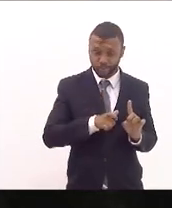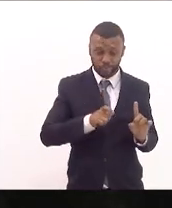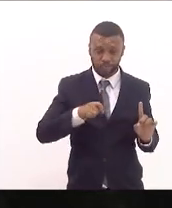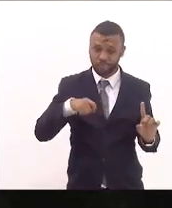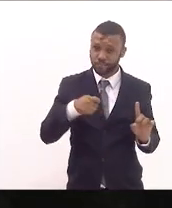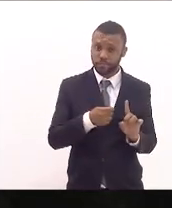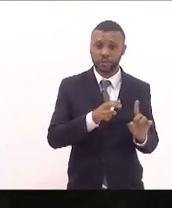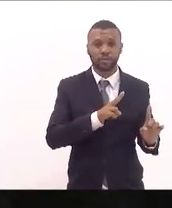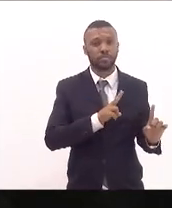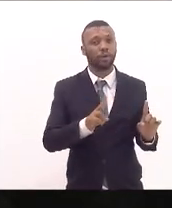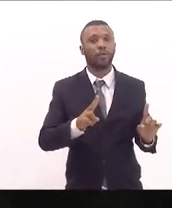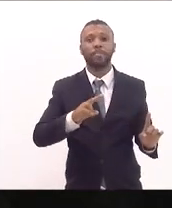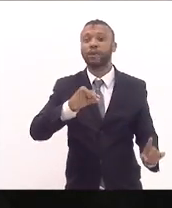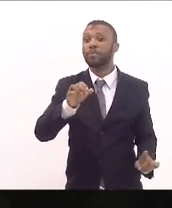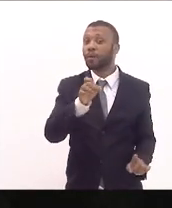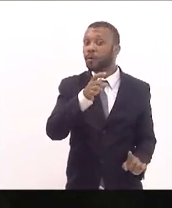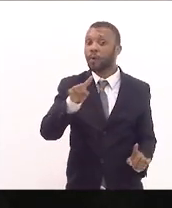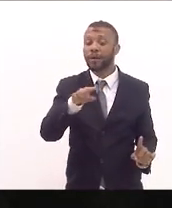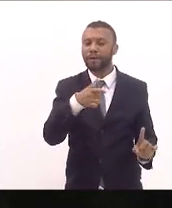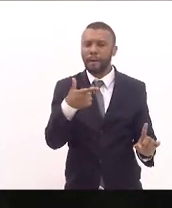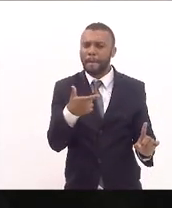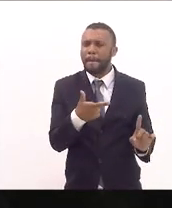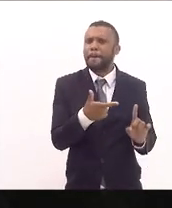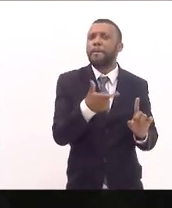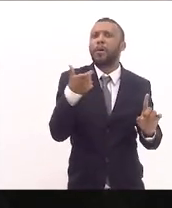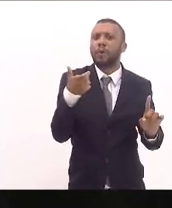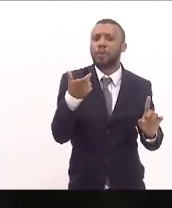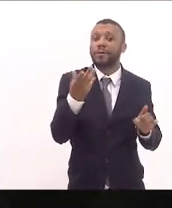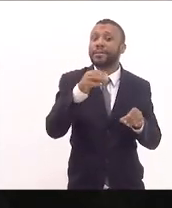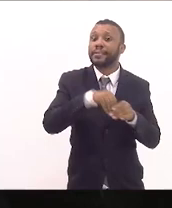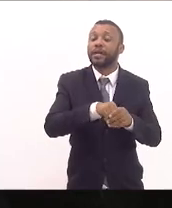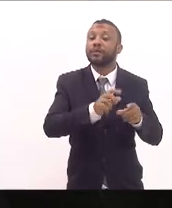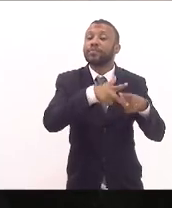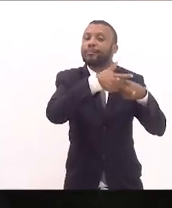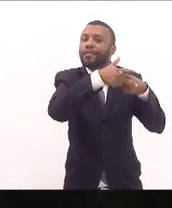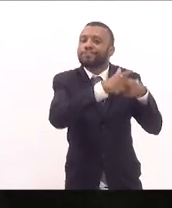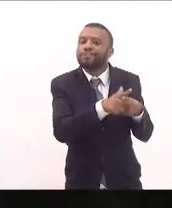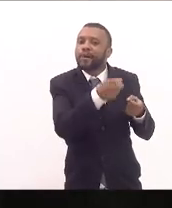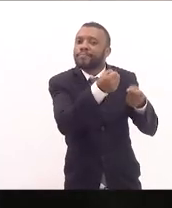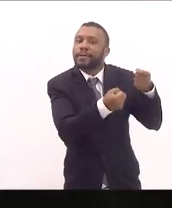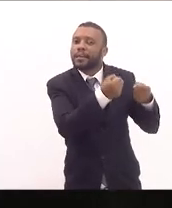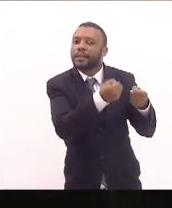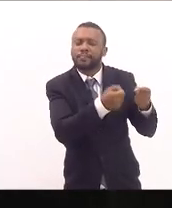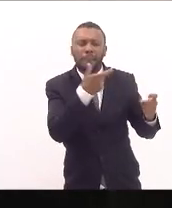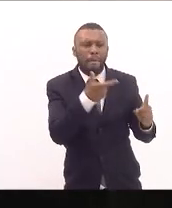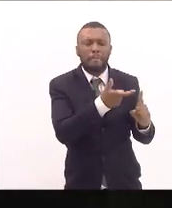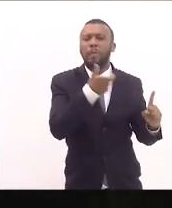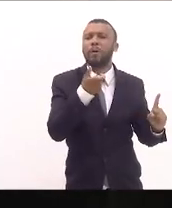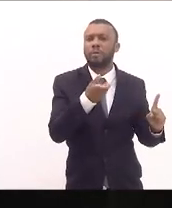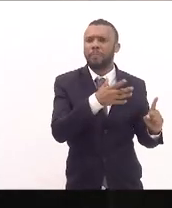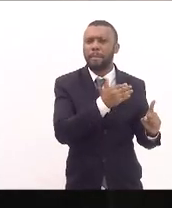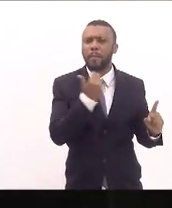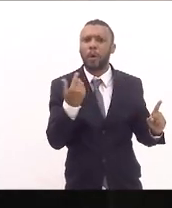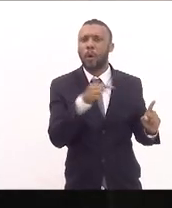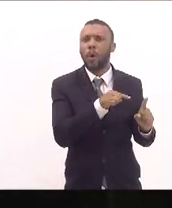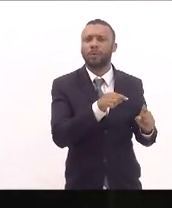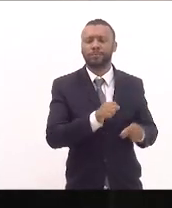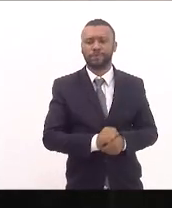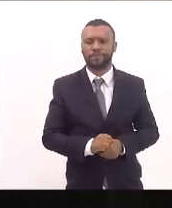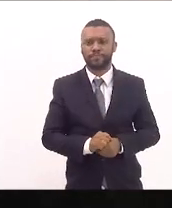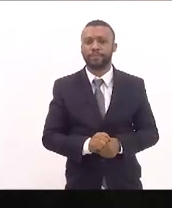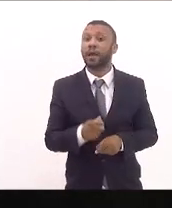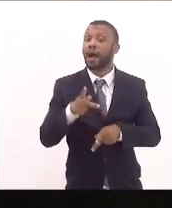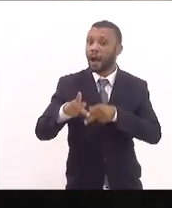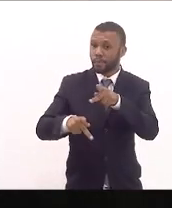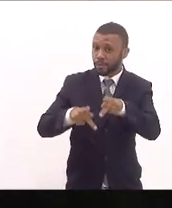João que ele foi executado numa uma oficina mecânica é aonde a população